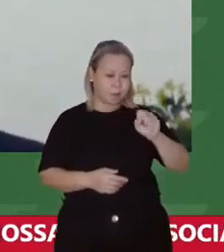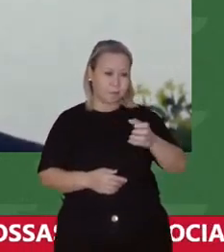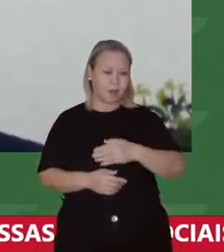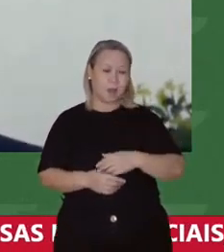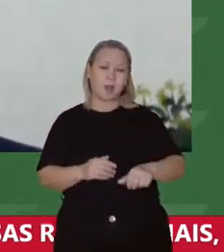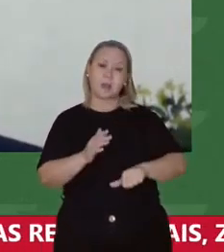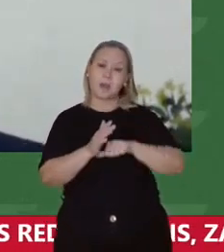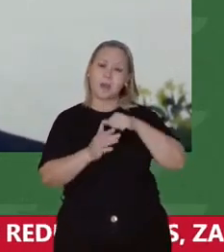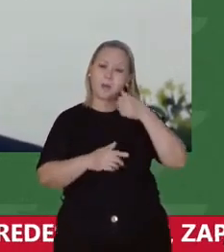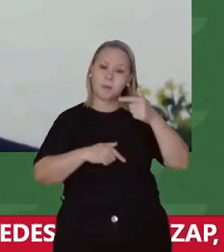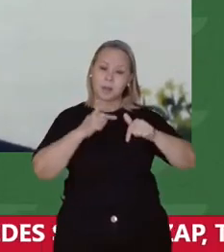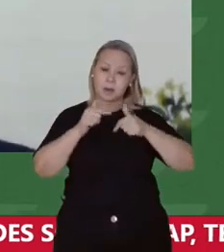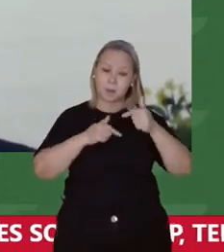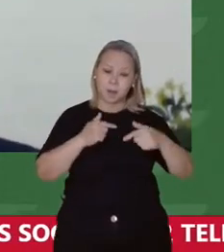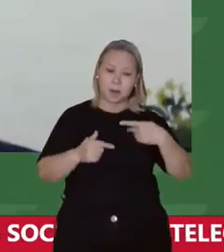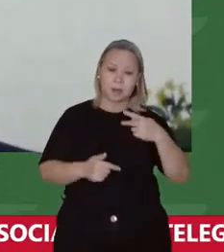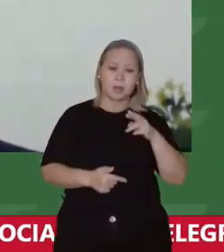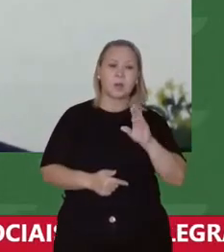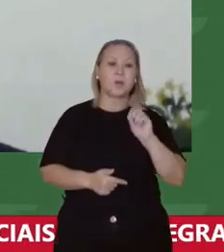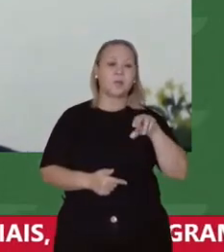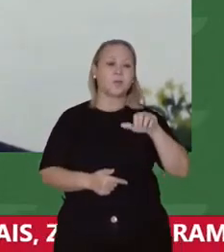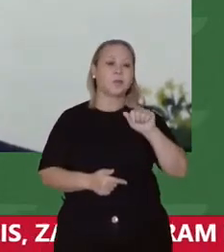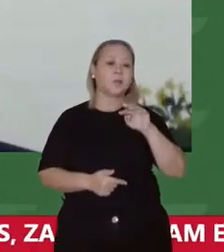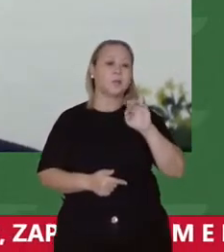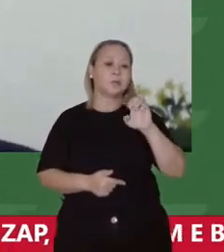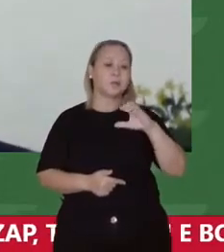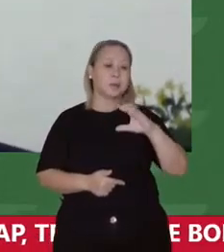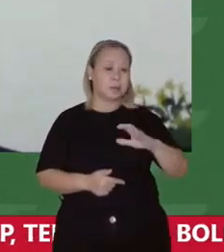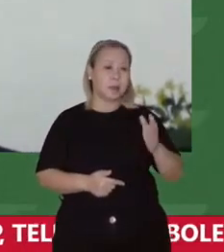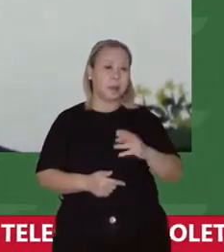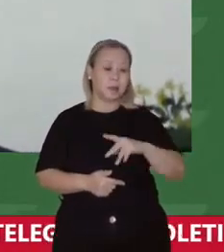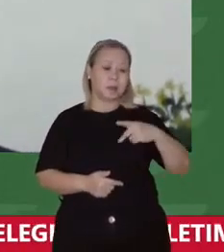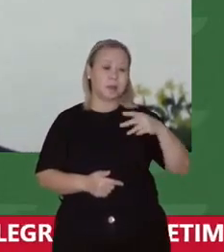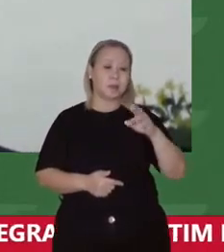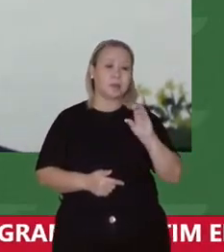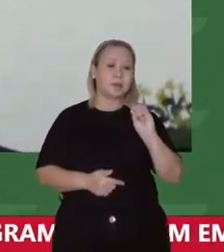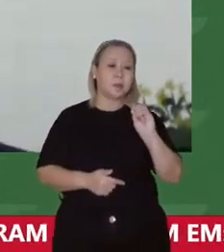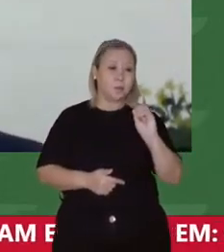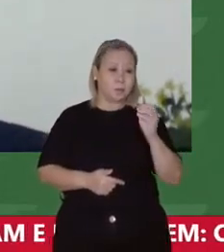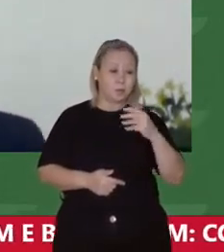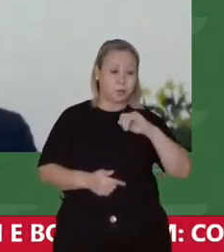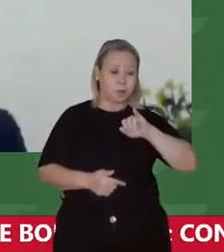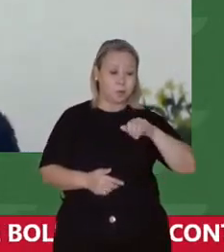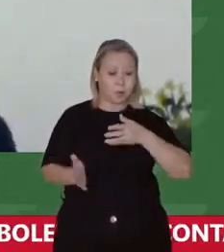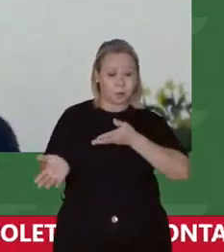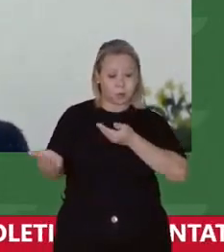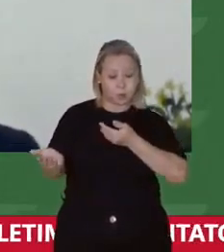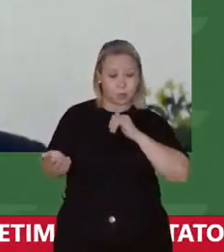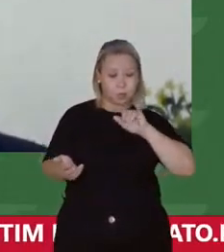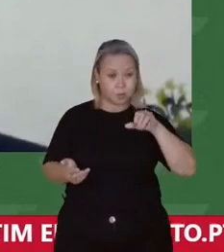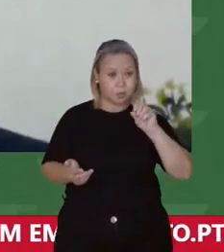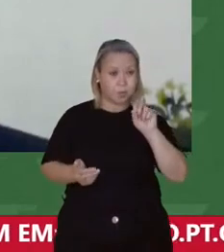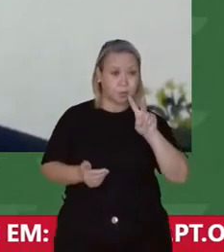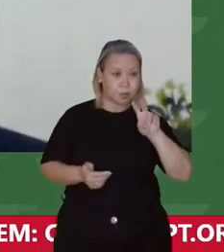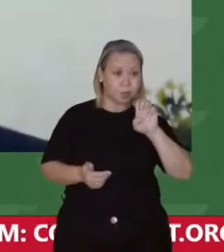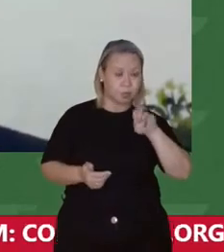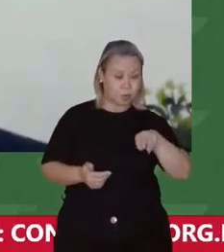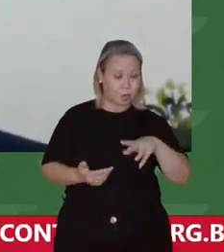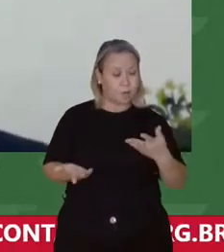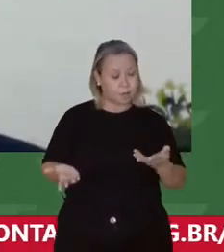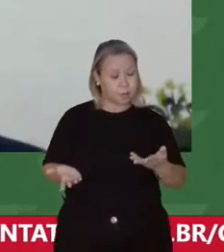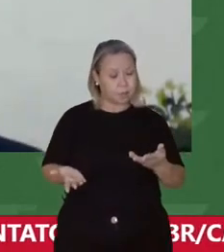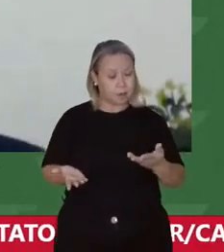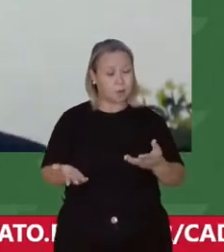Emprego, Pronatec, ProJovem, expansão universitária, saímos de 2 milhões de jovens nas universidades para 8 milhões de jovens